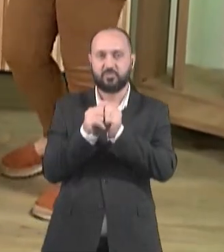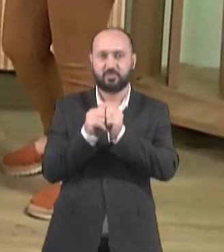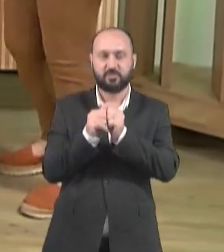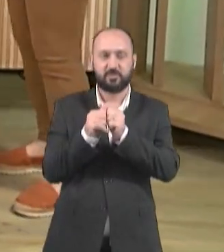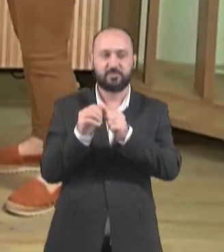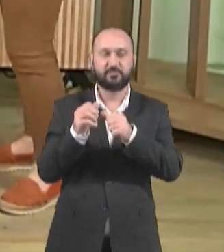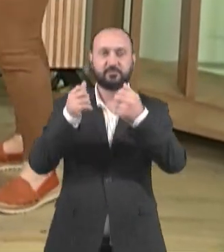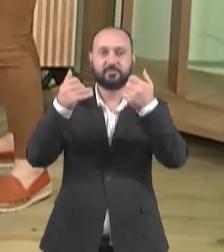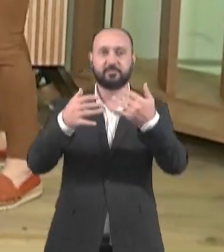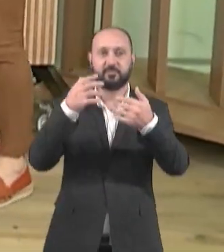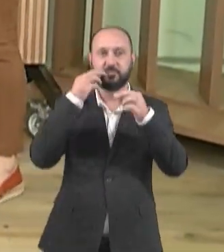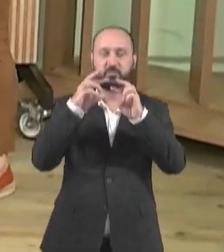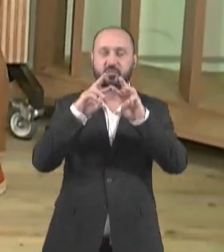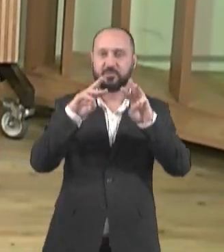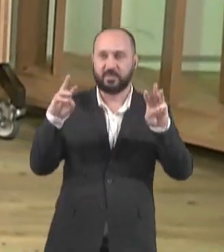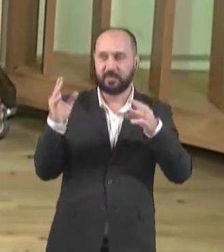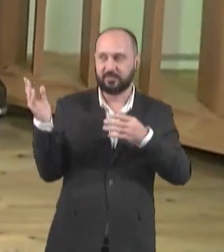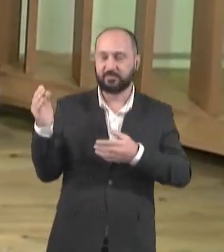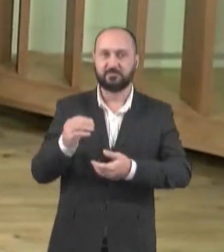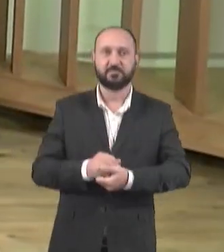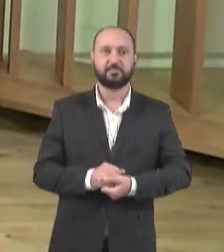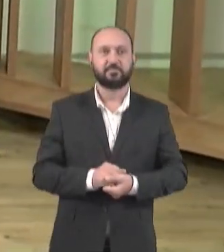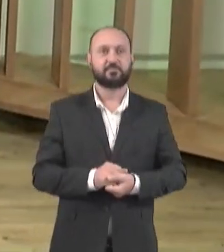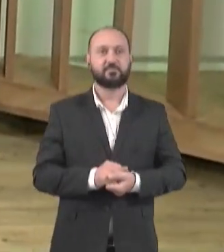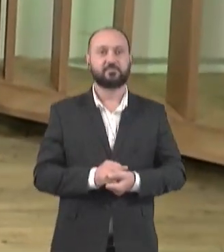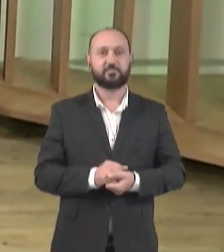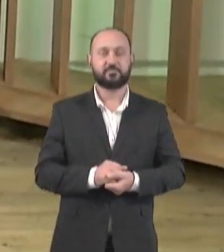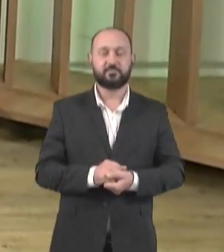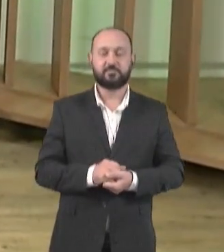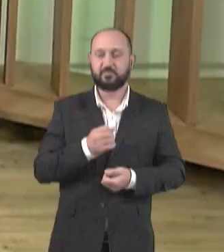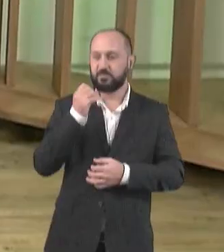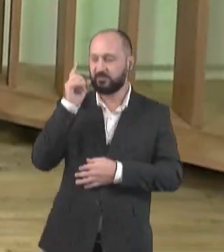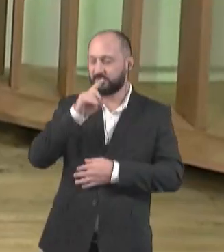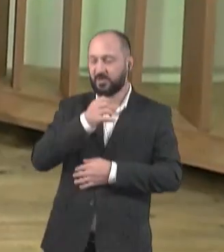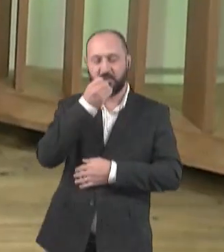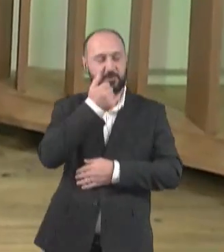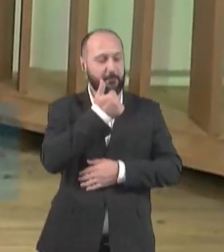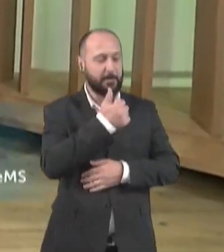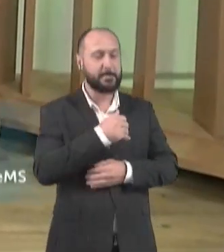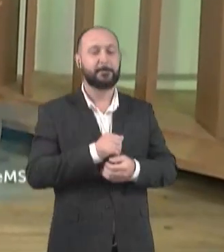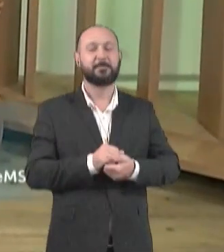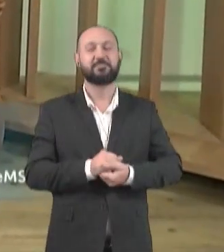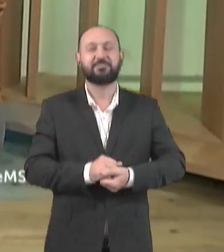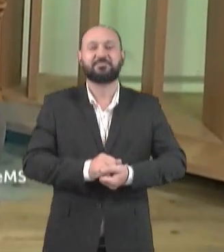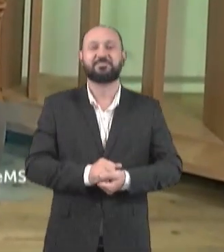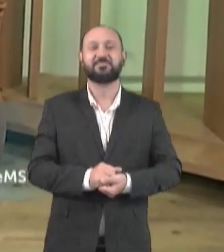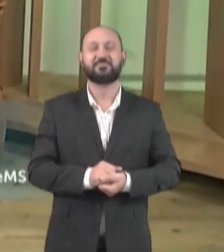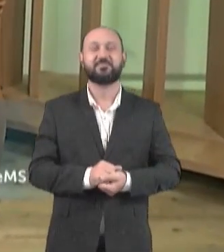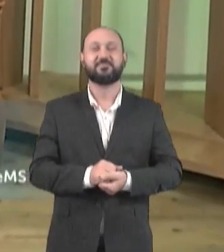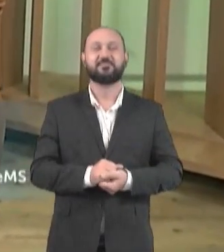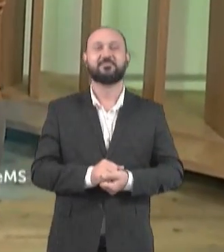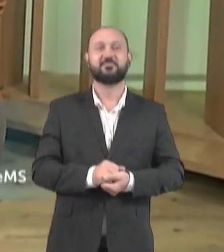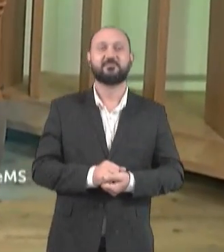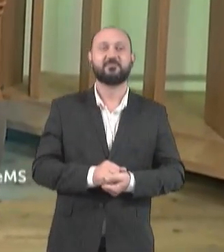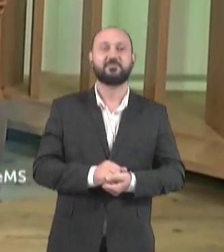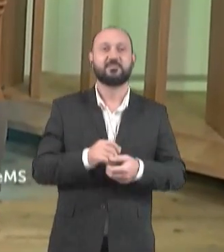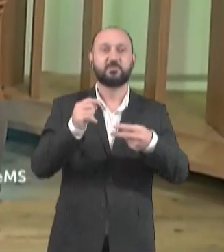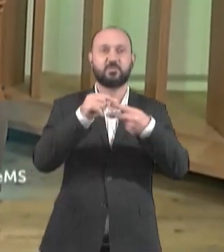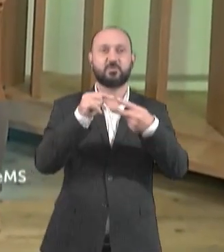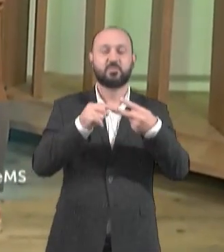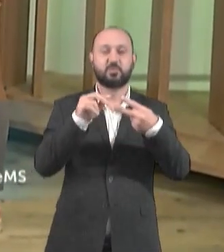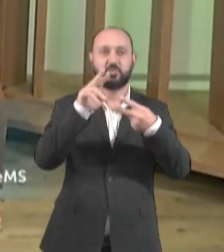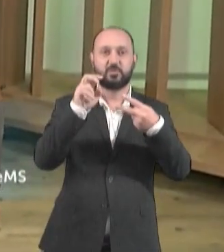para falar do site da lei, os destaques do nosso site, né, Glaucia? Bom dia. Tudo bem, Thiago? Vamos lá. Vamos falar de